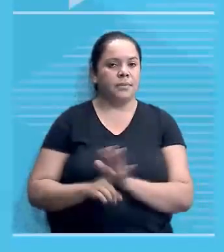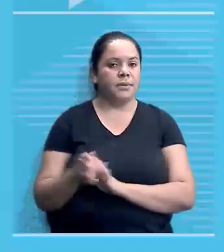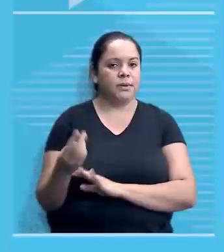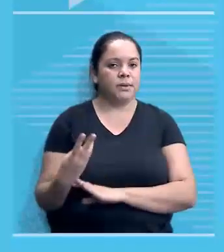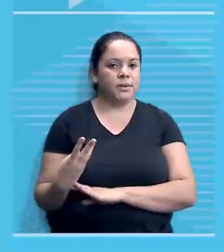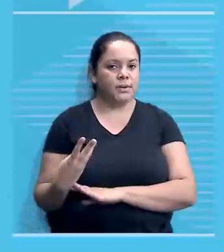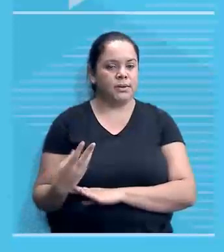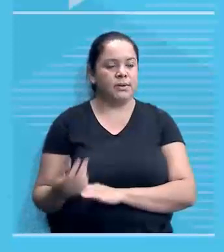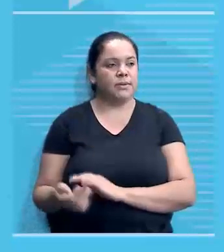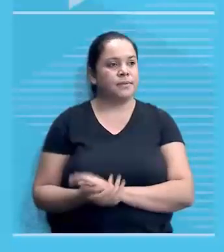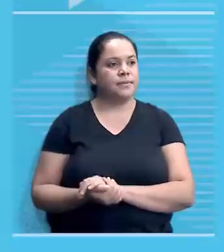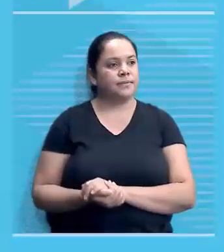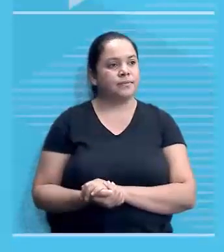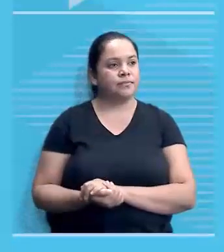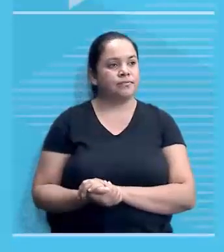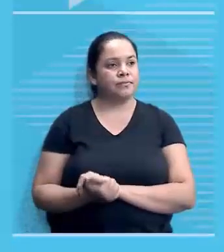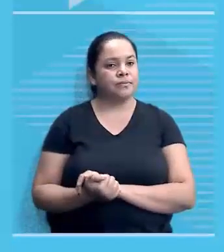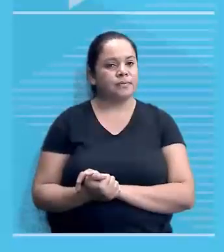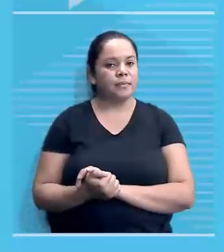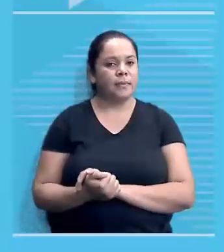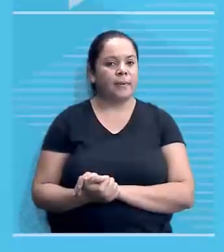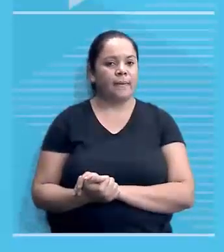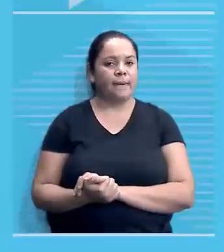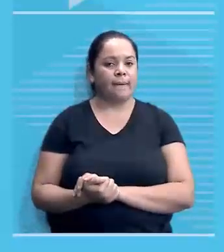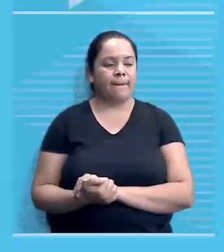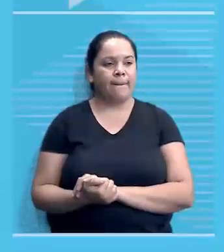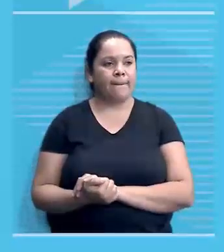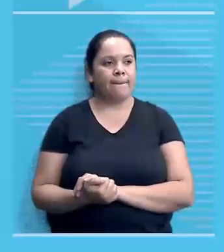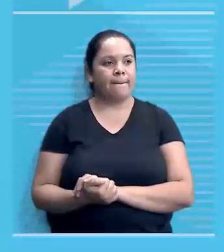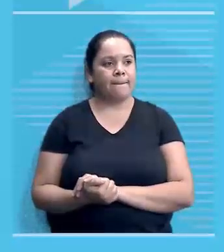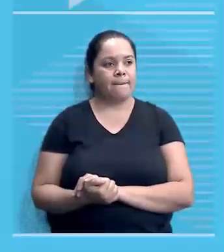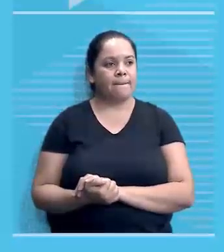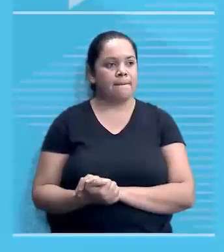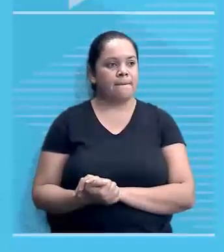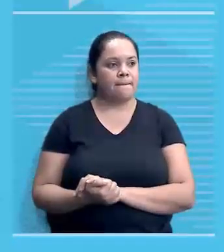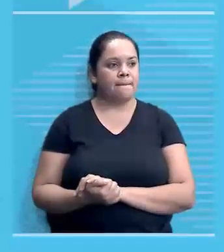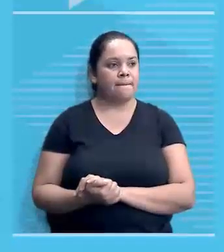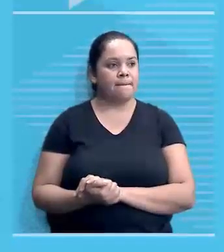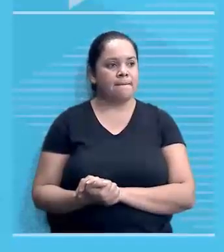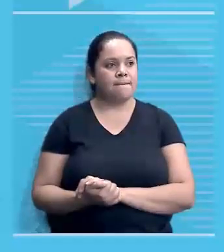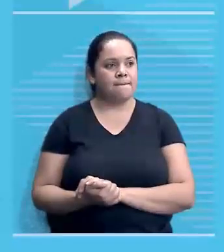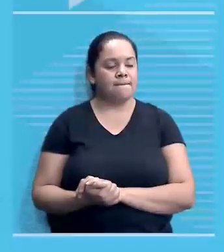que a questão é a questão Sim vamos lá Professor Adriano aí